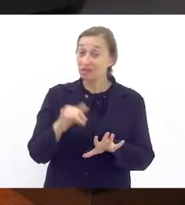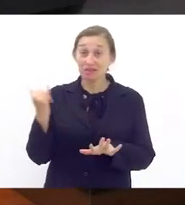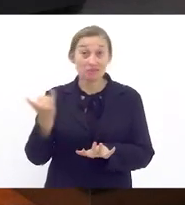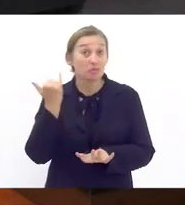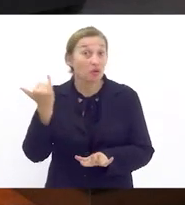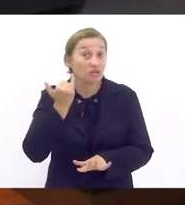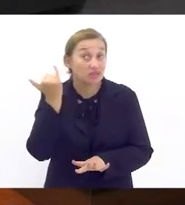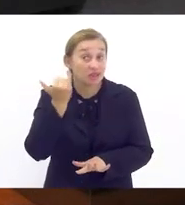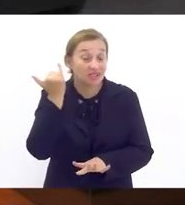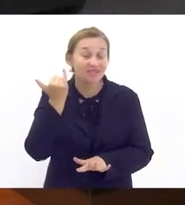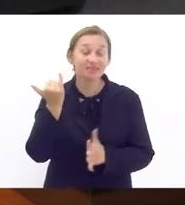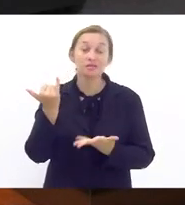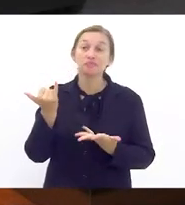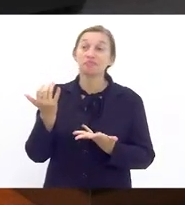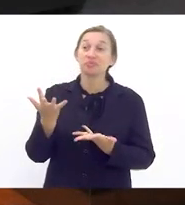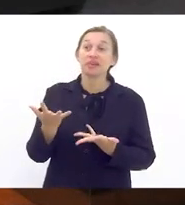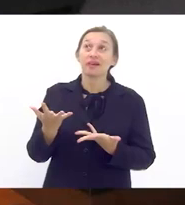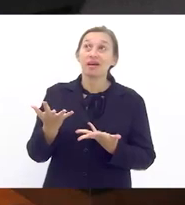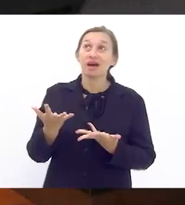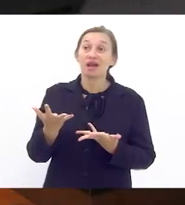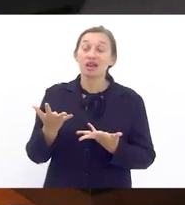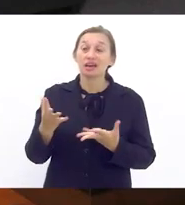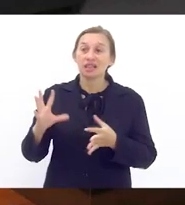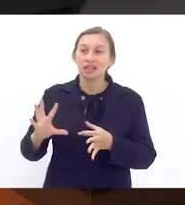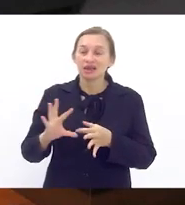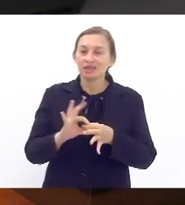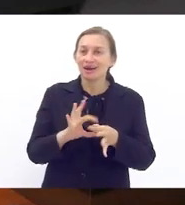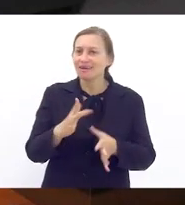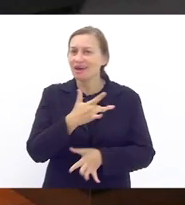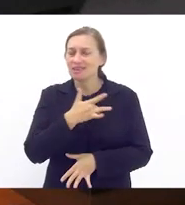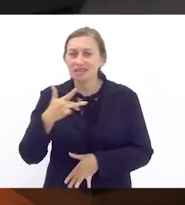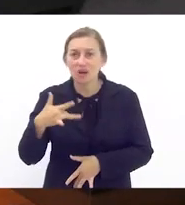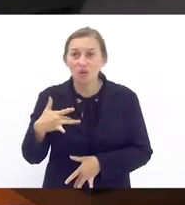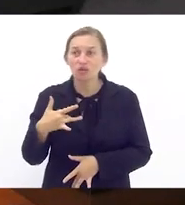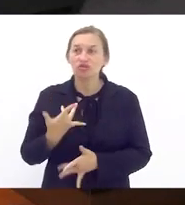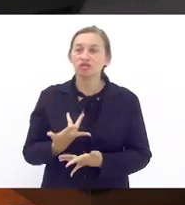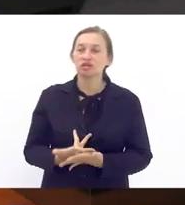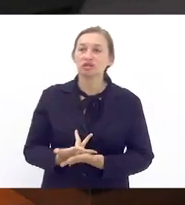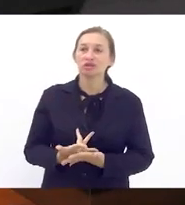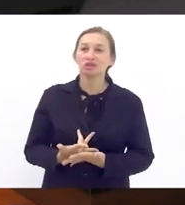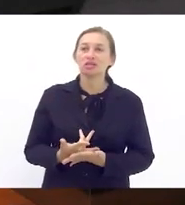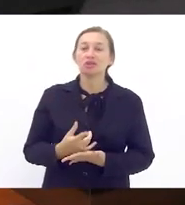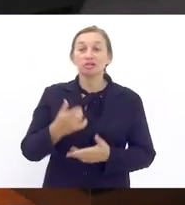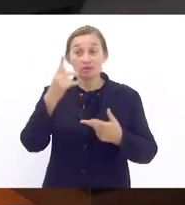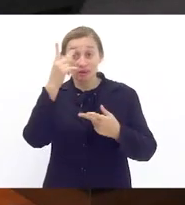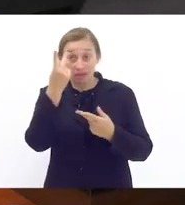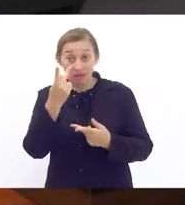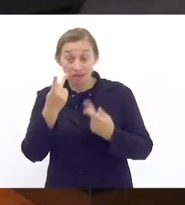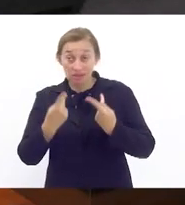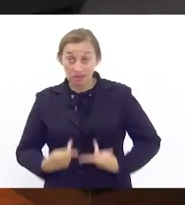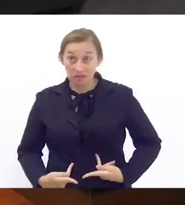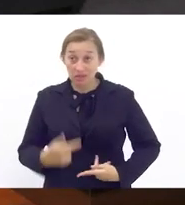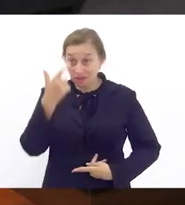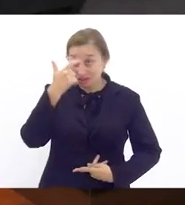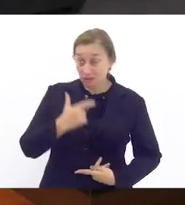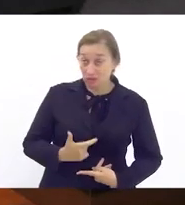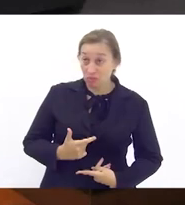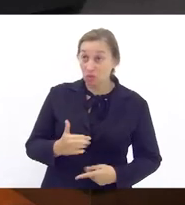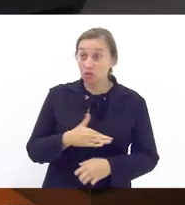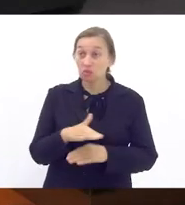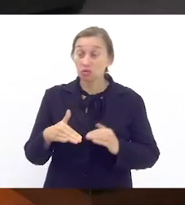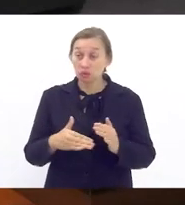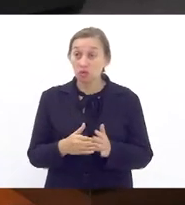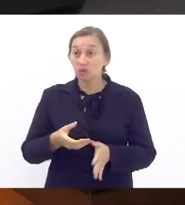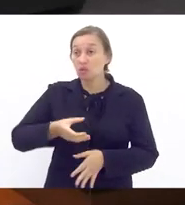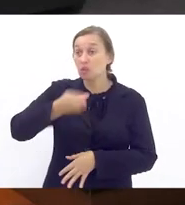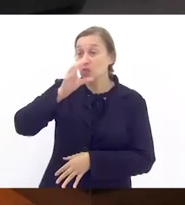importância, assim, é ligado muito à saúde. Somos seres humanos, todos tomam água